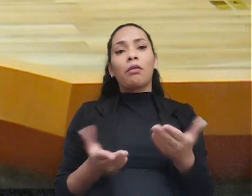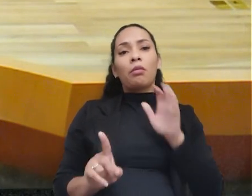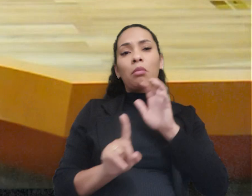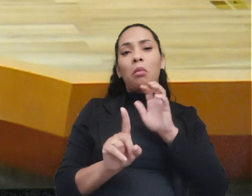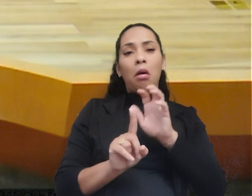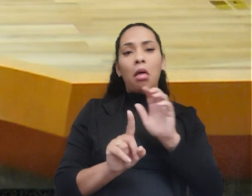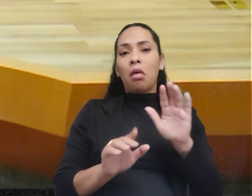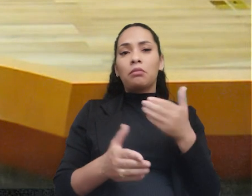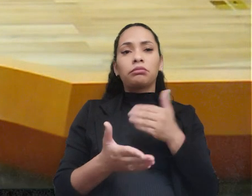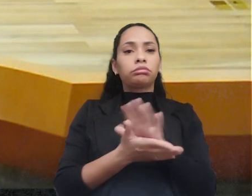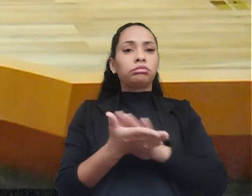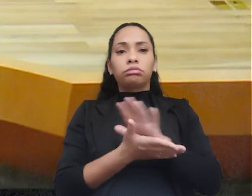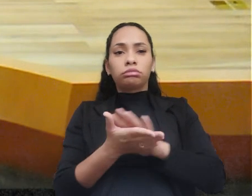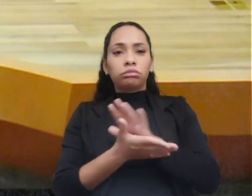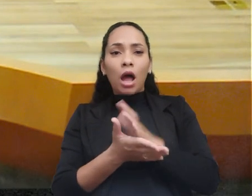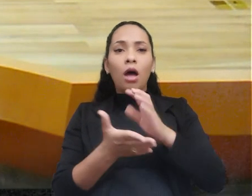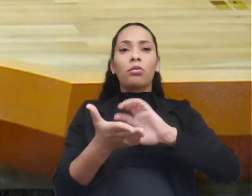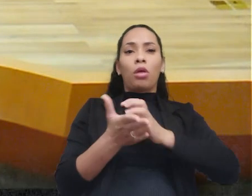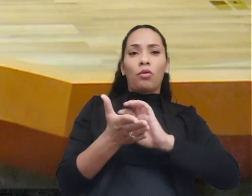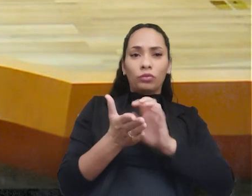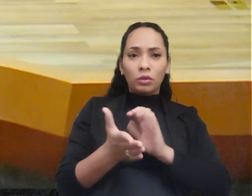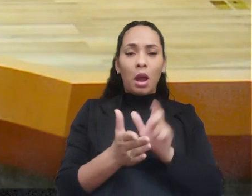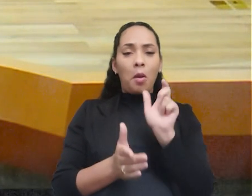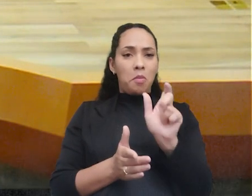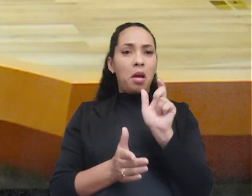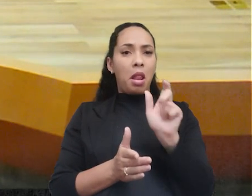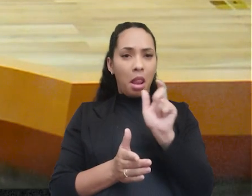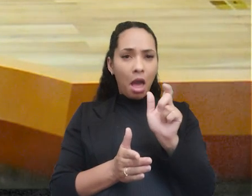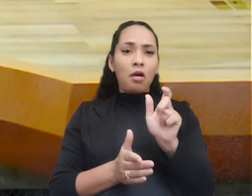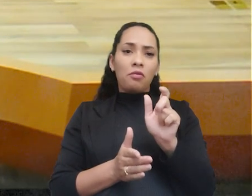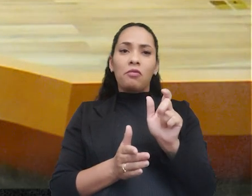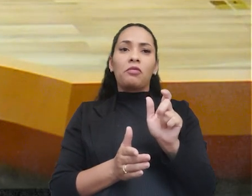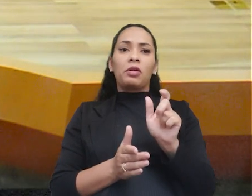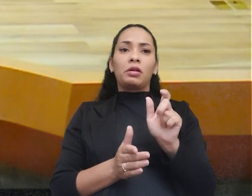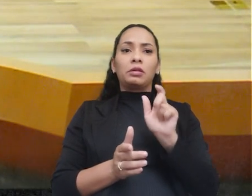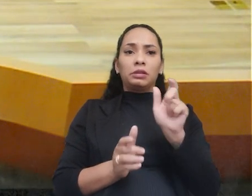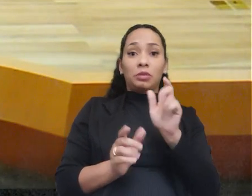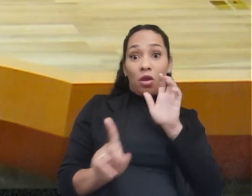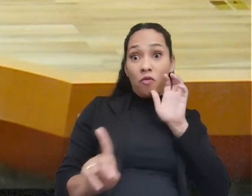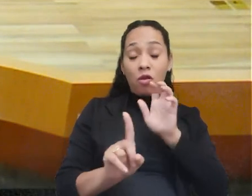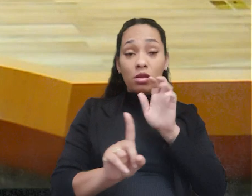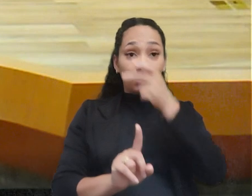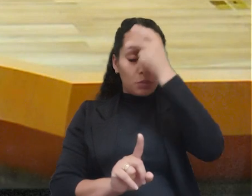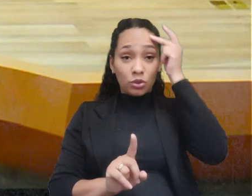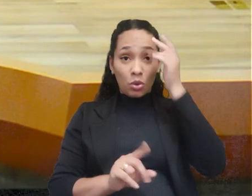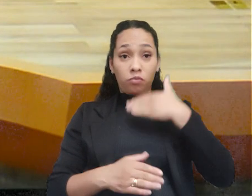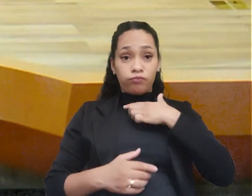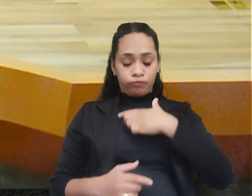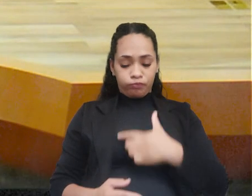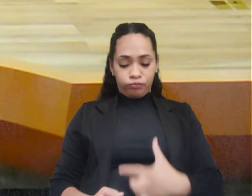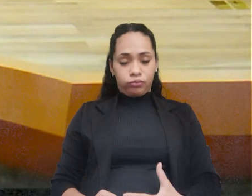alusão ao pleito eleitoral, pedido de voto, nem palavras que poderiam ser consideradas palavras mágicas. Na parte da frente